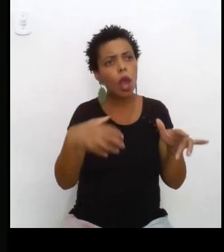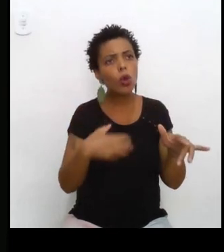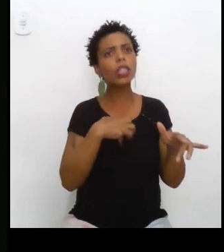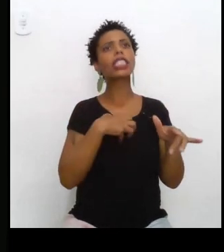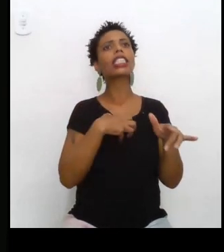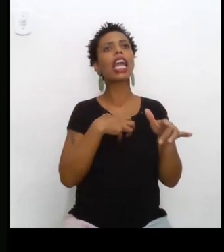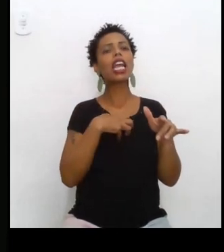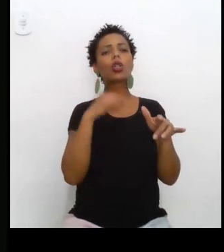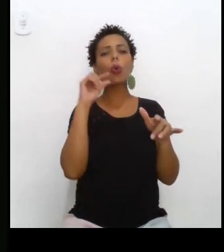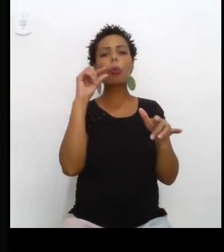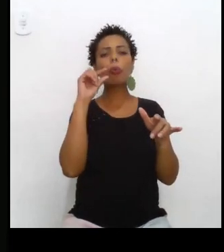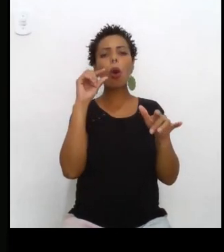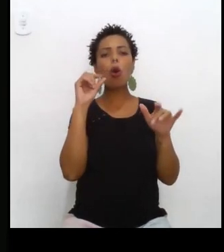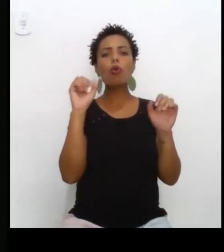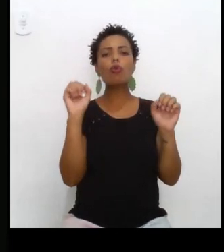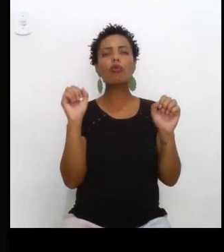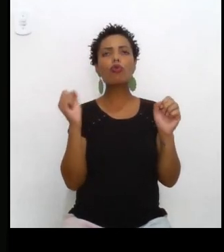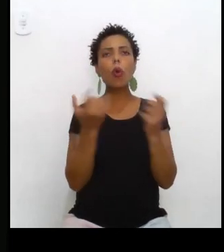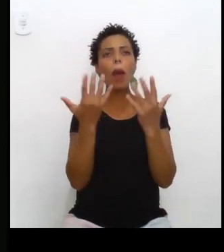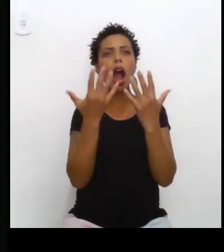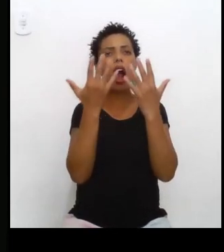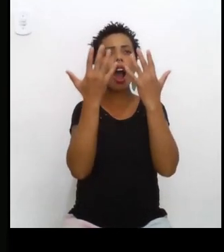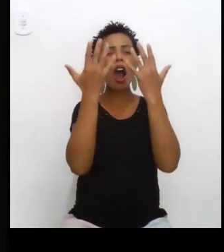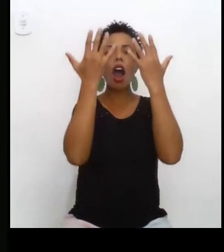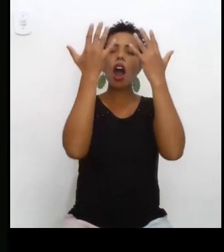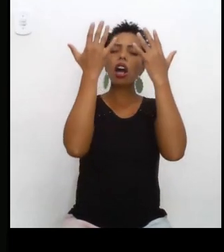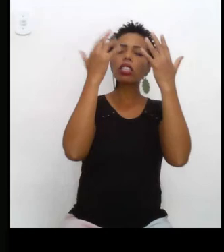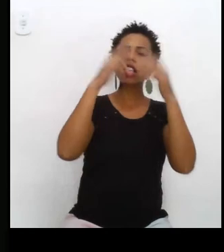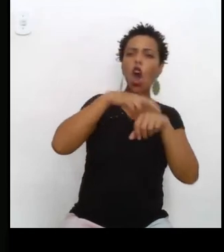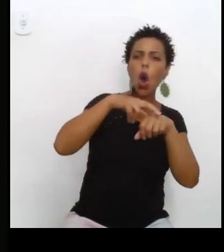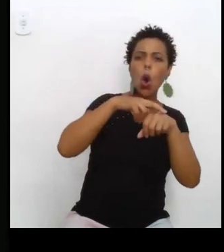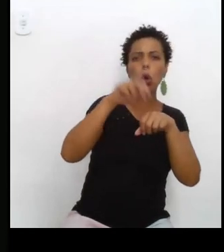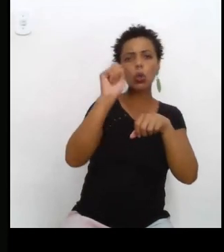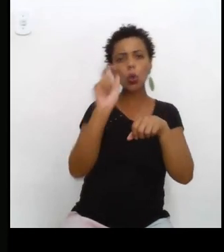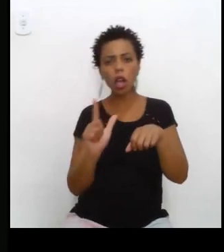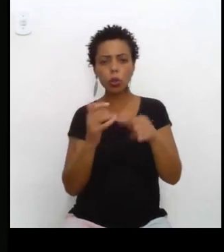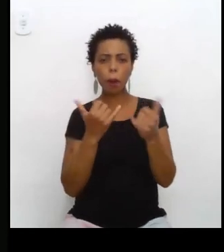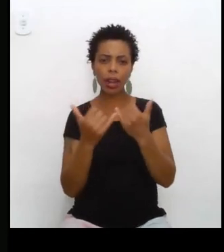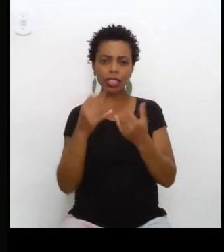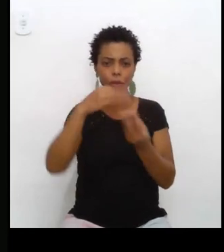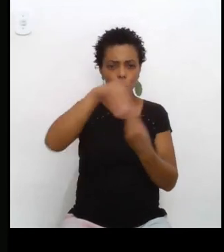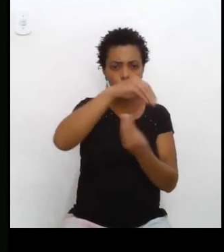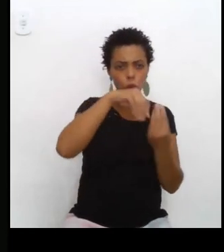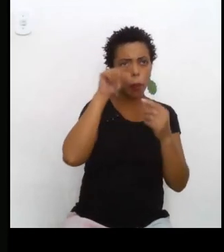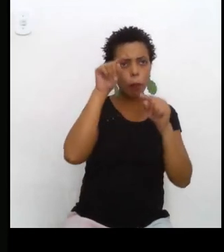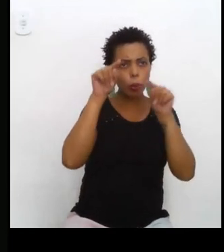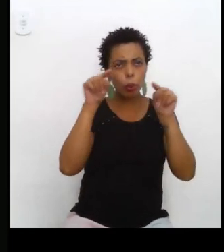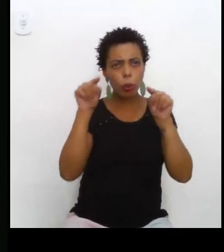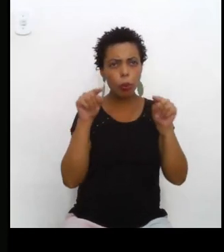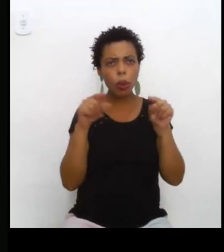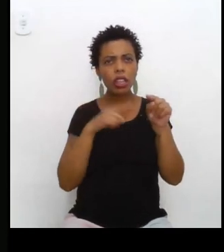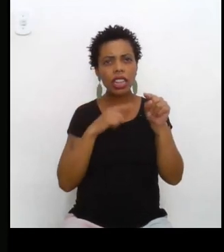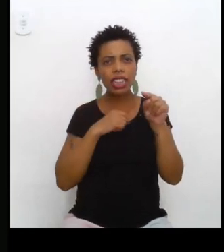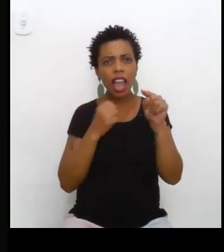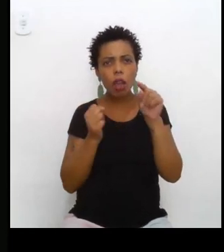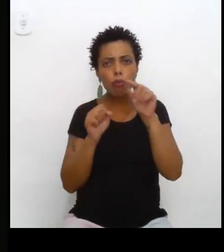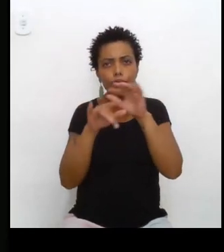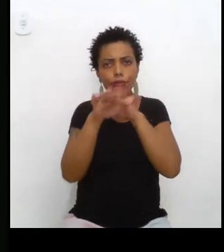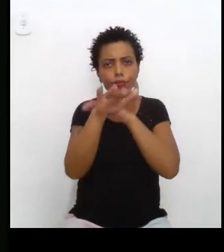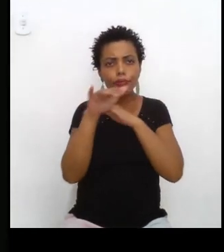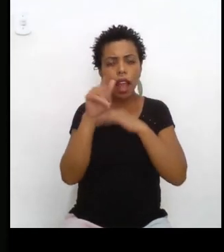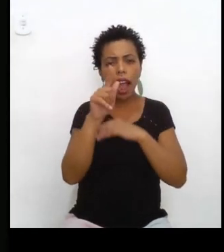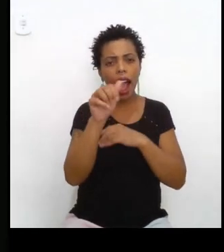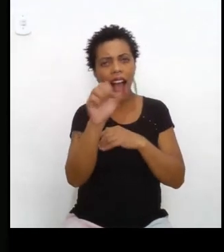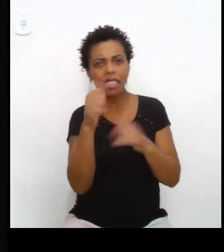esfumaçadas roxo azuladas elas são uma mistura de pontos Luminosos com algum tipo de gás elas parecem se